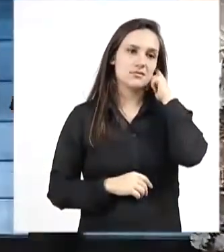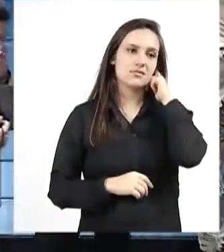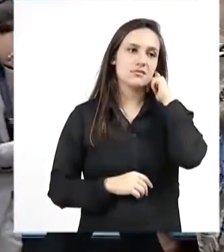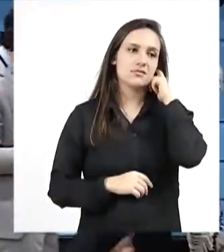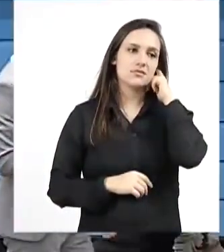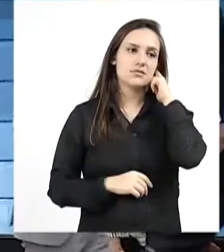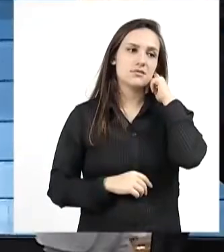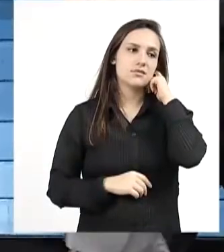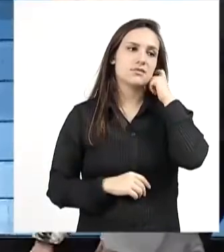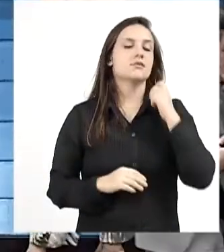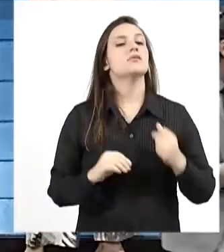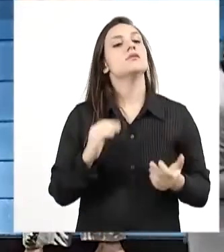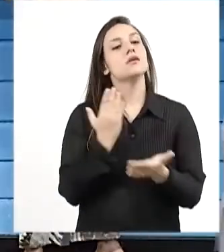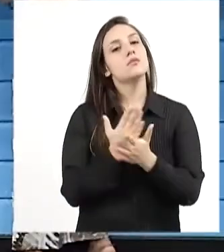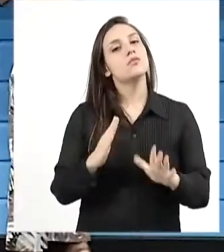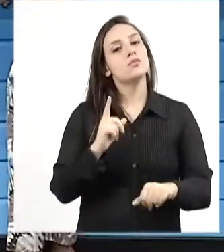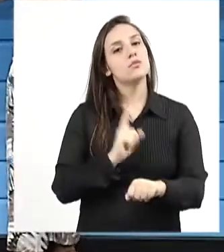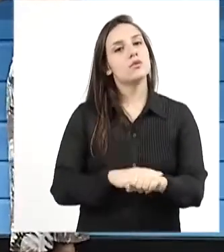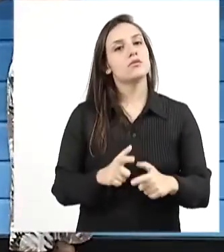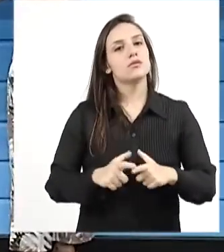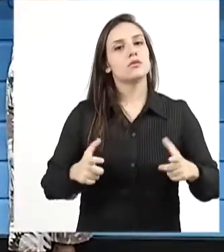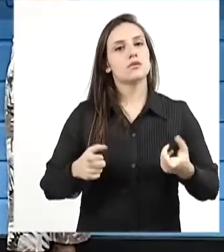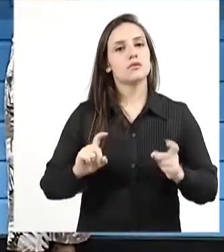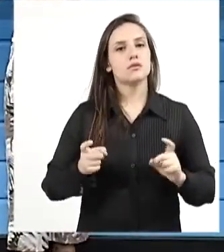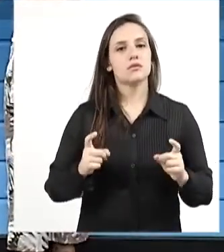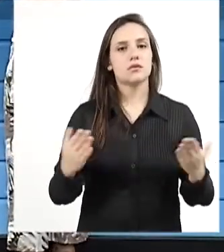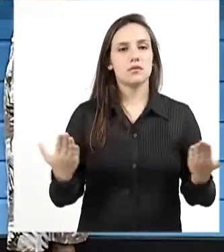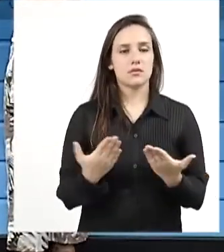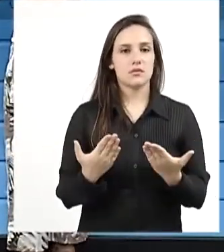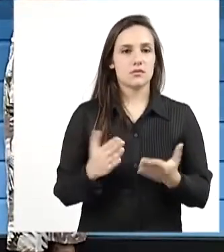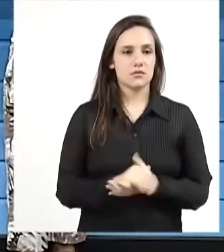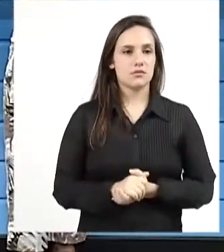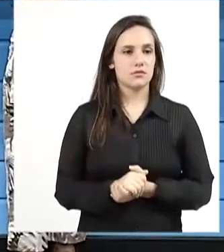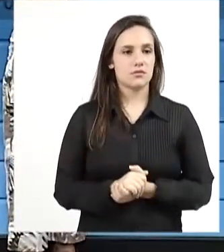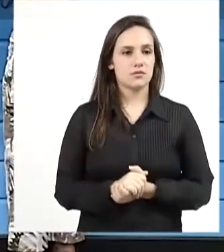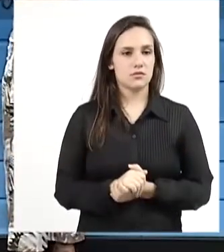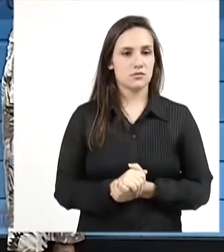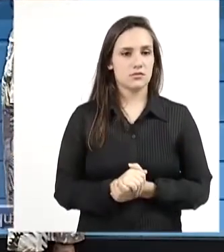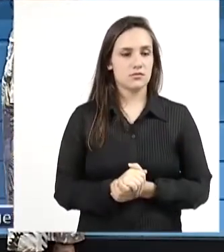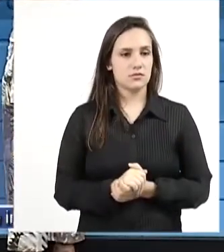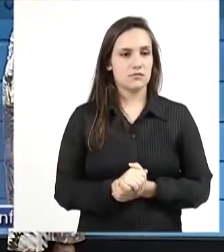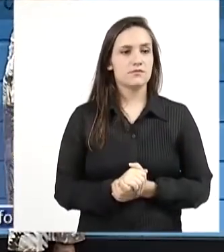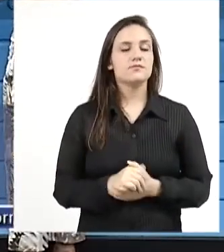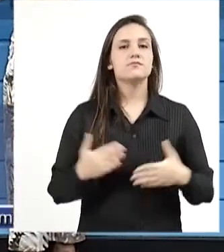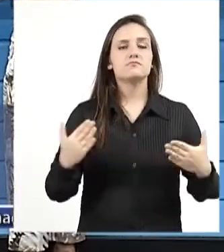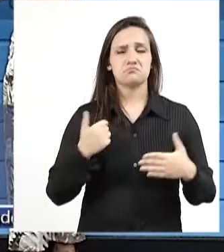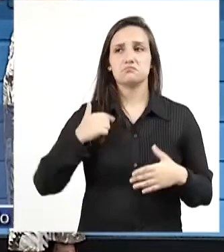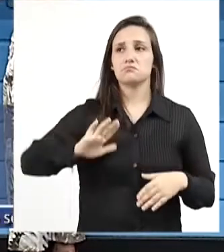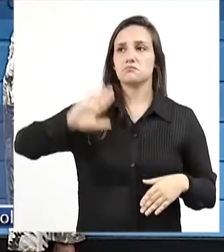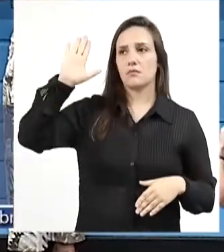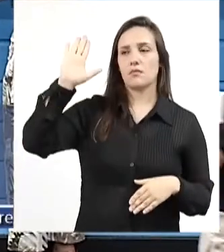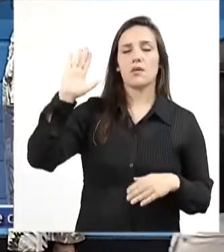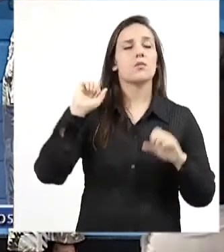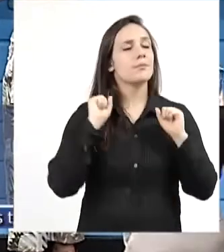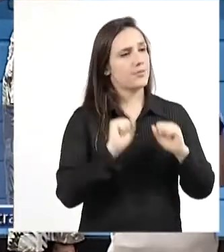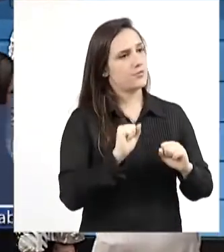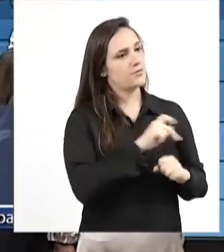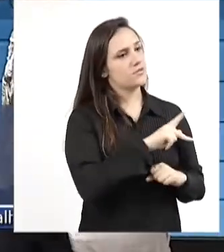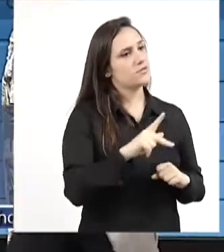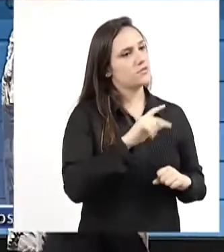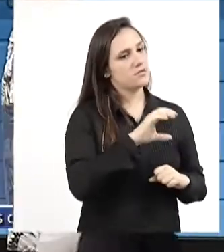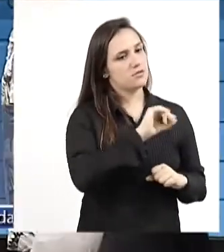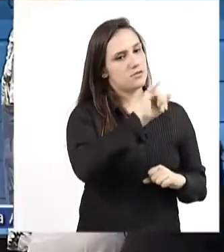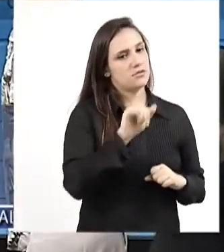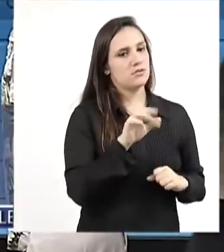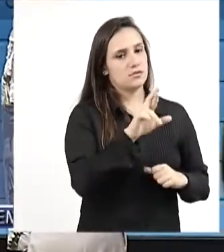Encerrado o grande expediente. Passemos a ordem com a palavra pela ordem do vice-presidente da